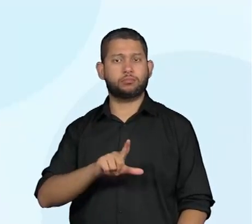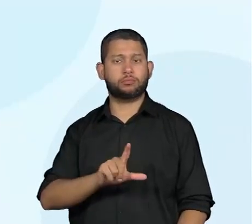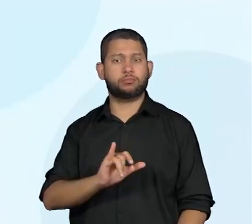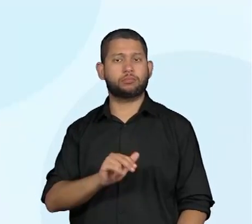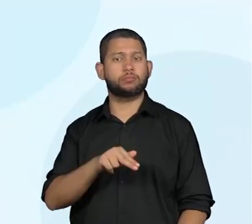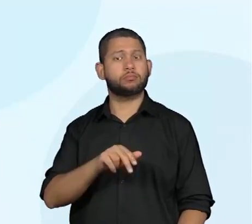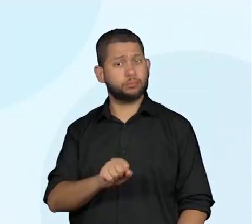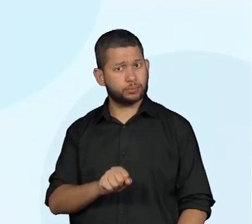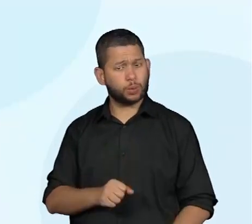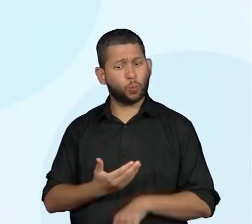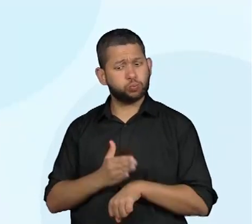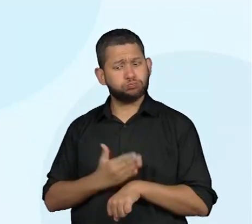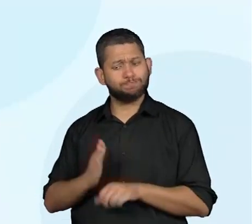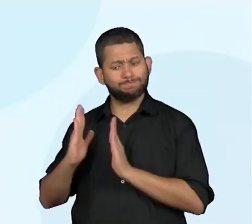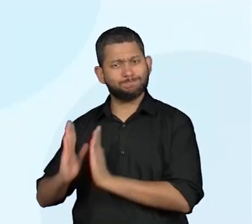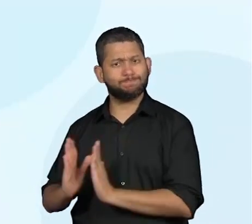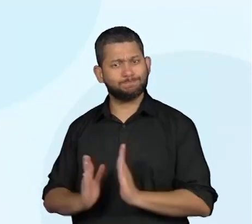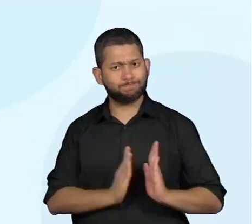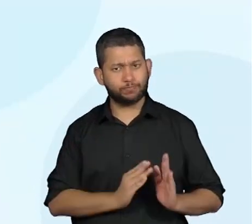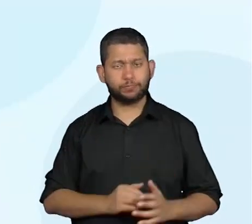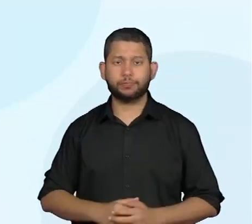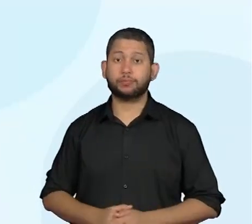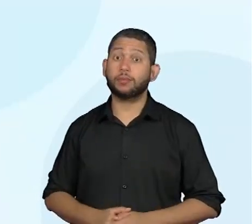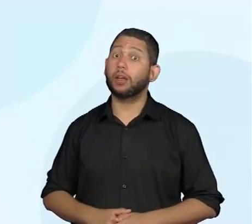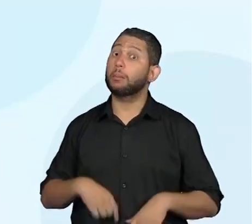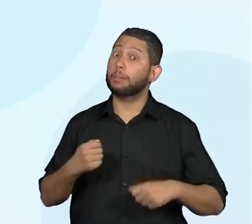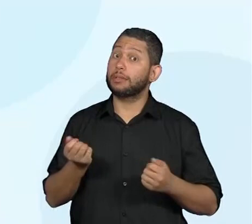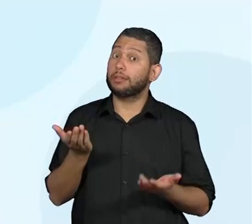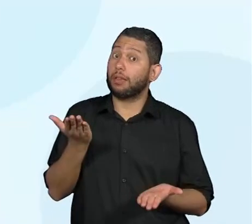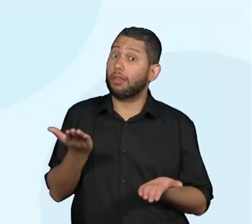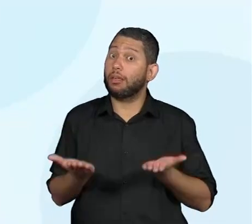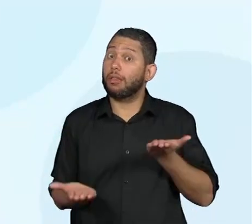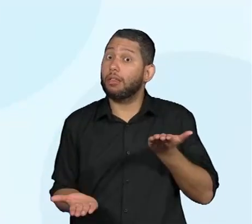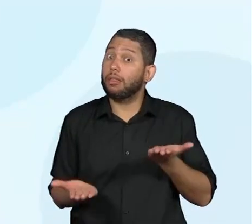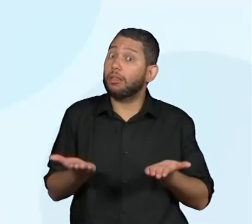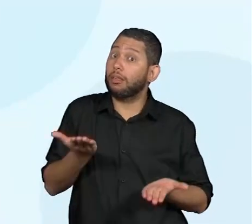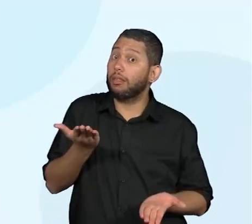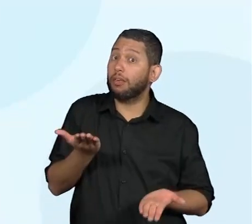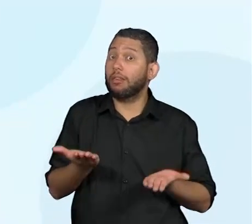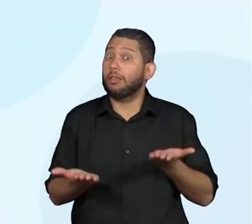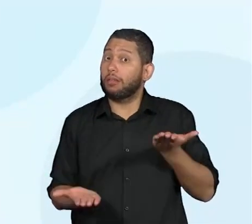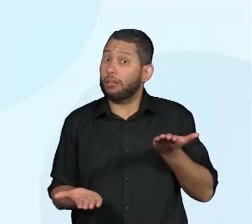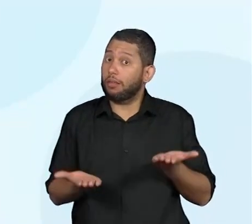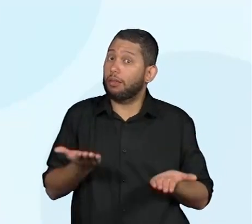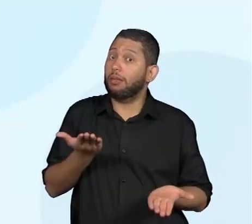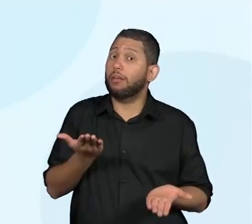Mais alguma palavra? Equilíbrio. Equilíbrio.